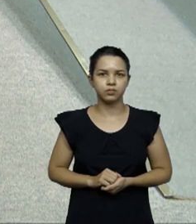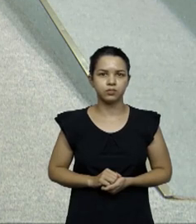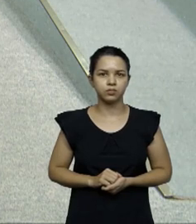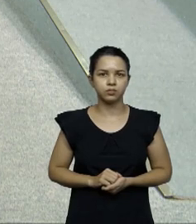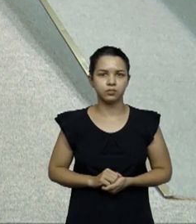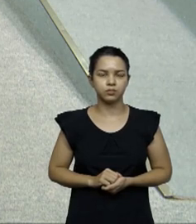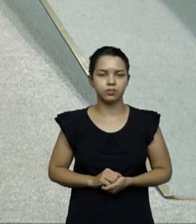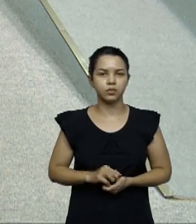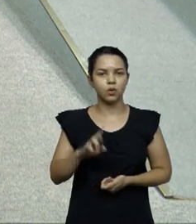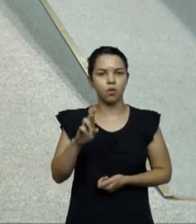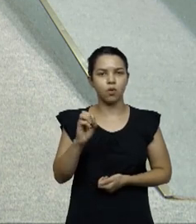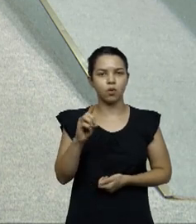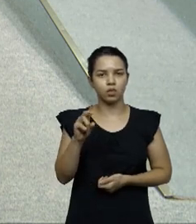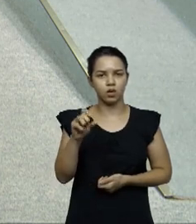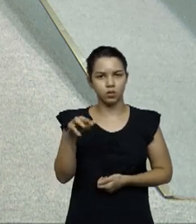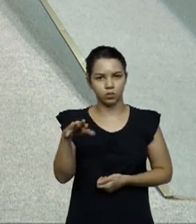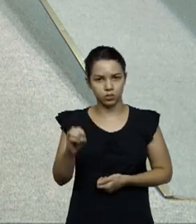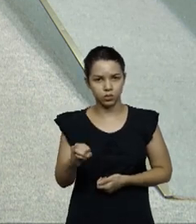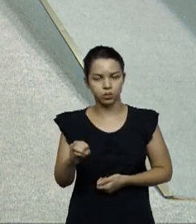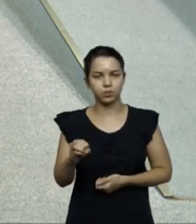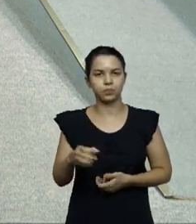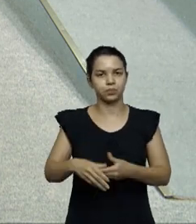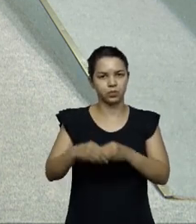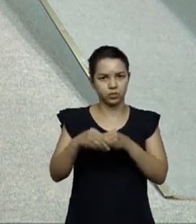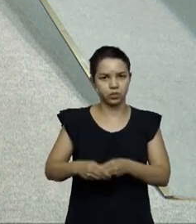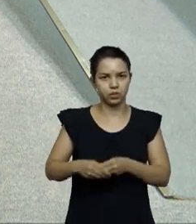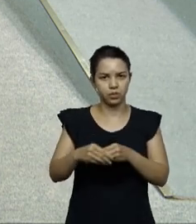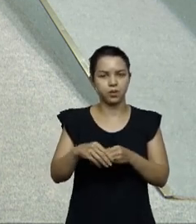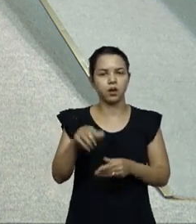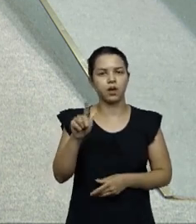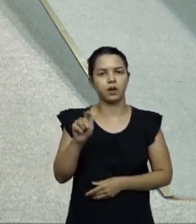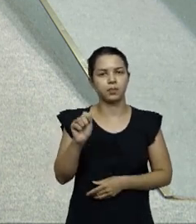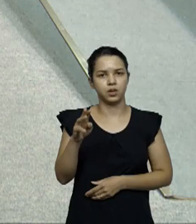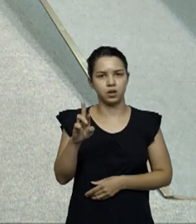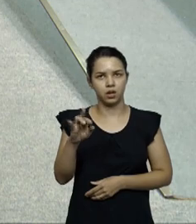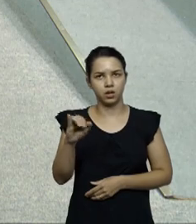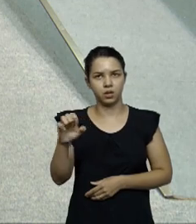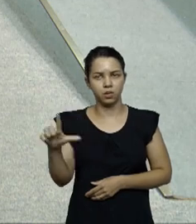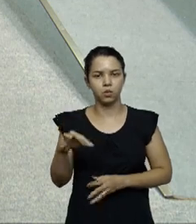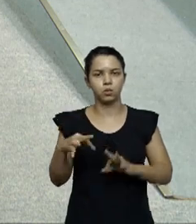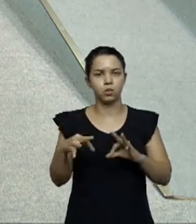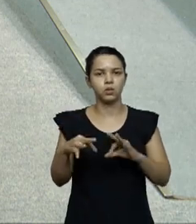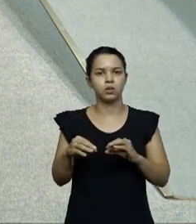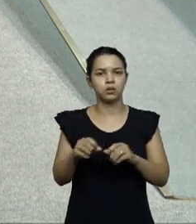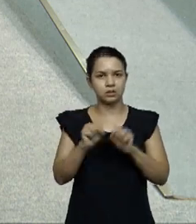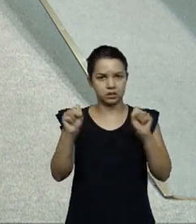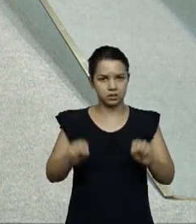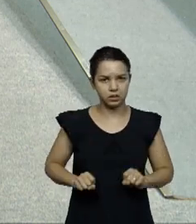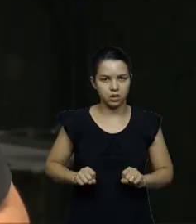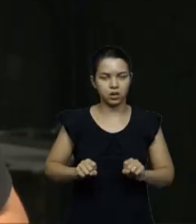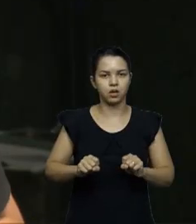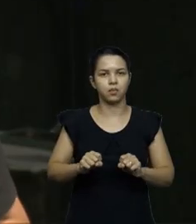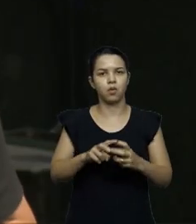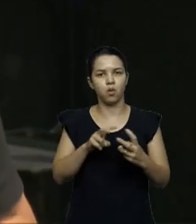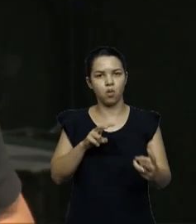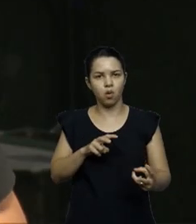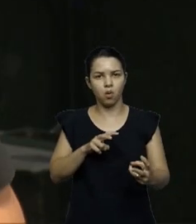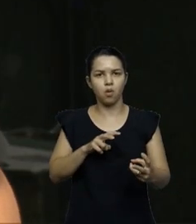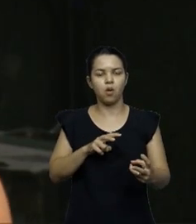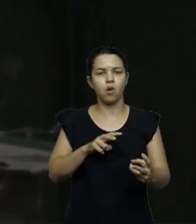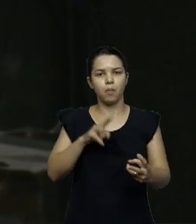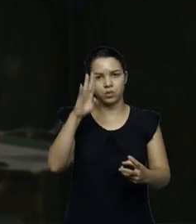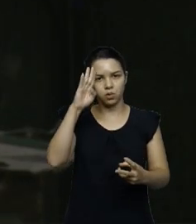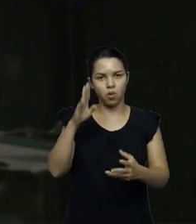o Ronaldo Santos de Araranguá gostaria de saudar o Gabriel saudar o sistema online principalmente o município de Canoinhas